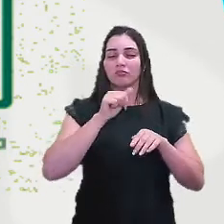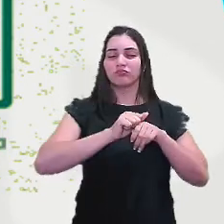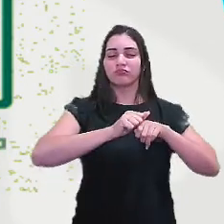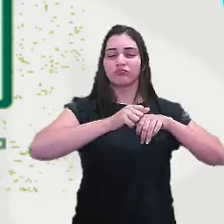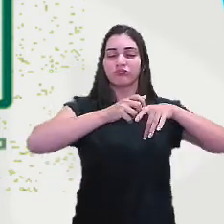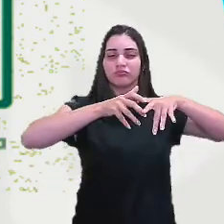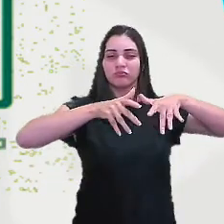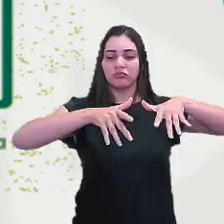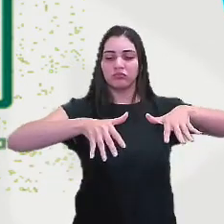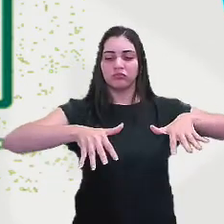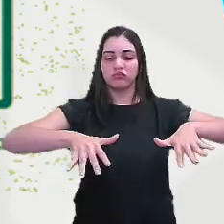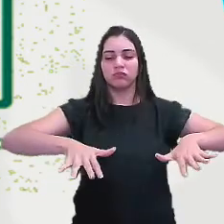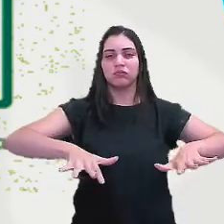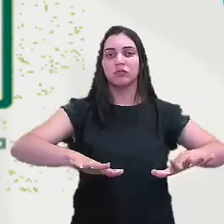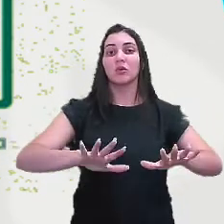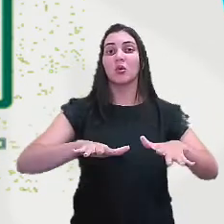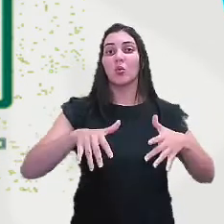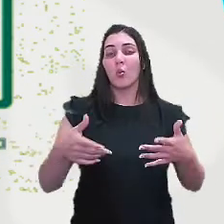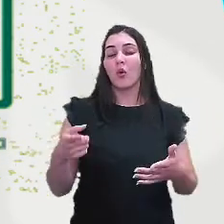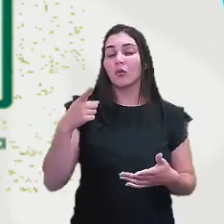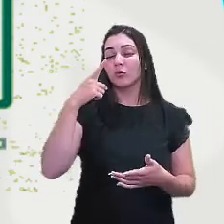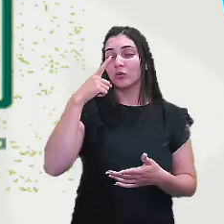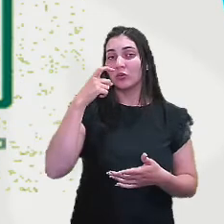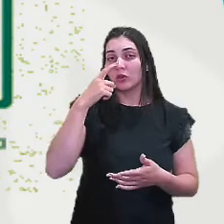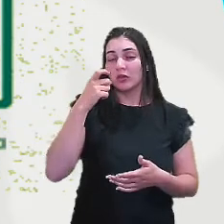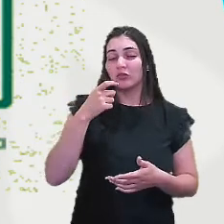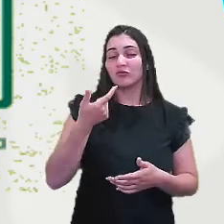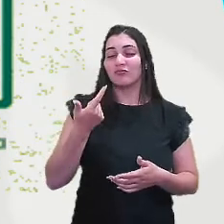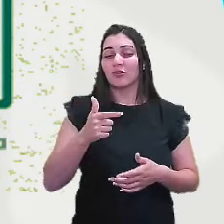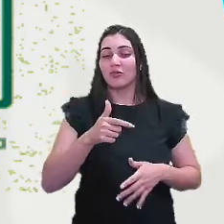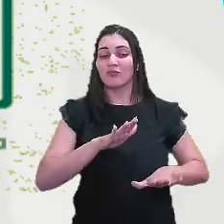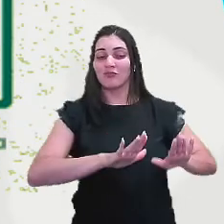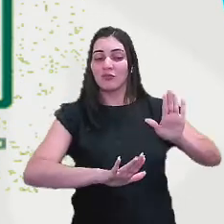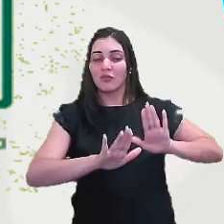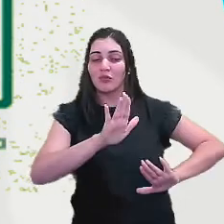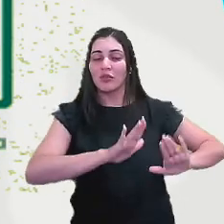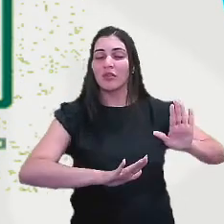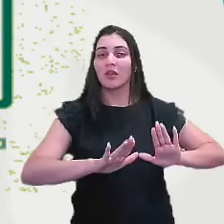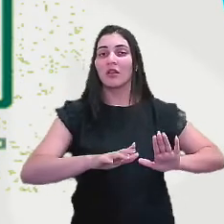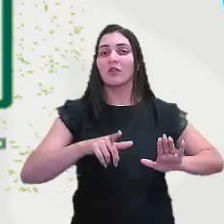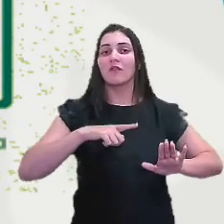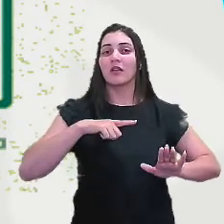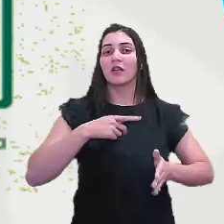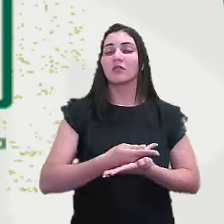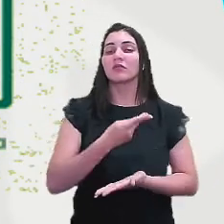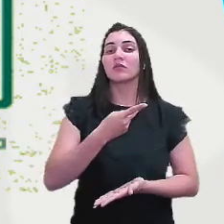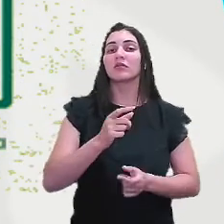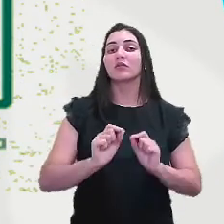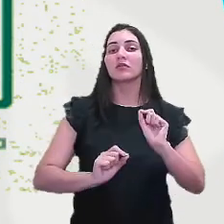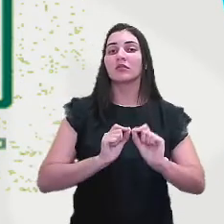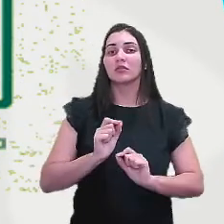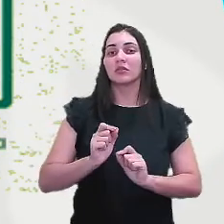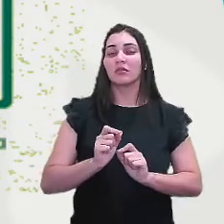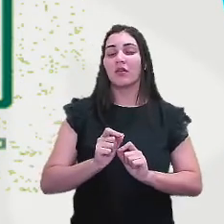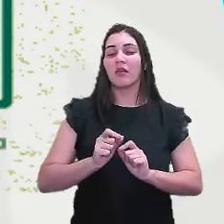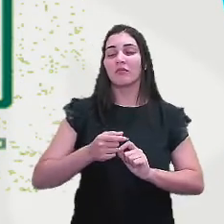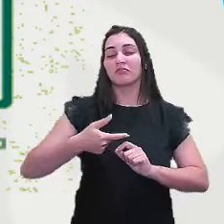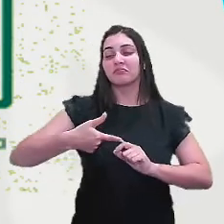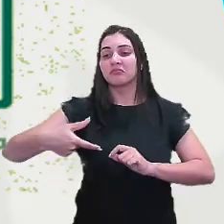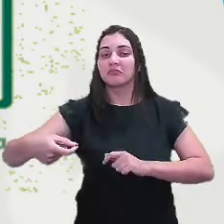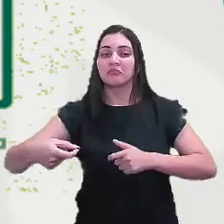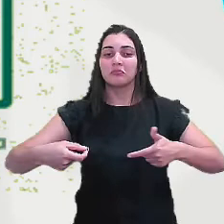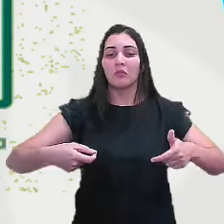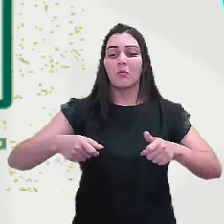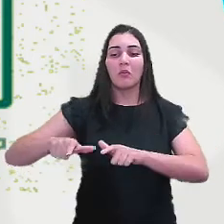vocês, quando o lixo ele não é devidamente gerenciado, devidamente tratado, ele vai promover o quê? Ir para algum lugar, e geralmente